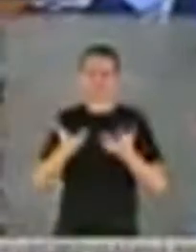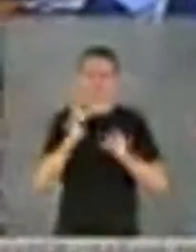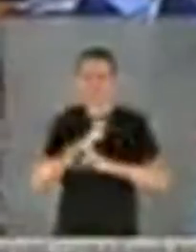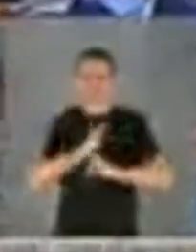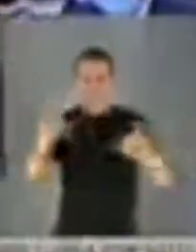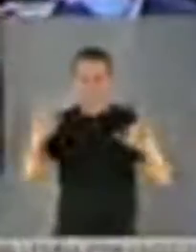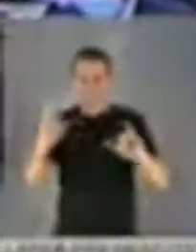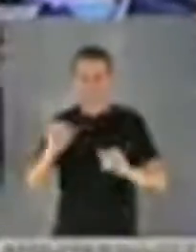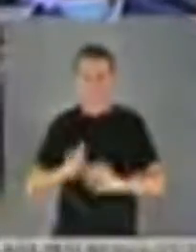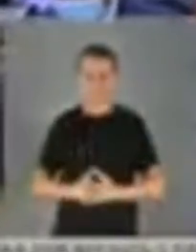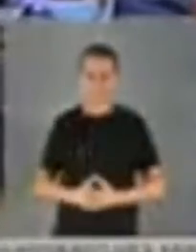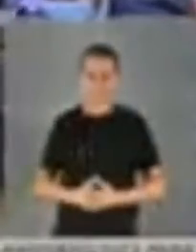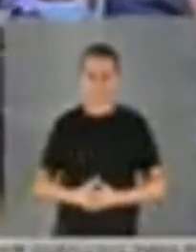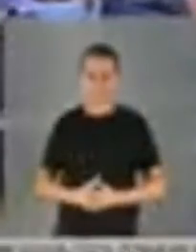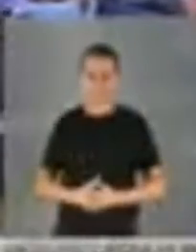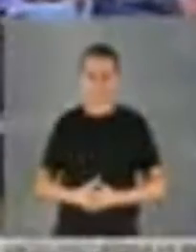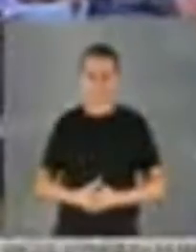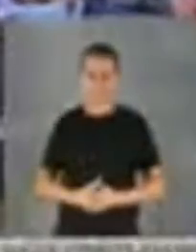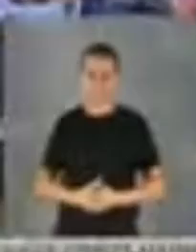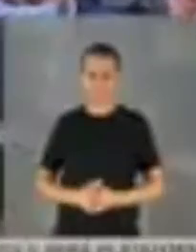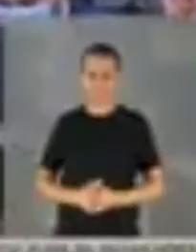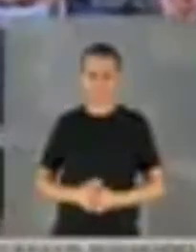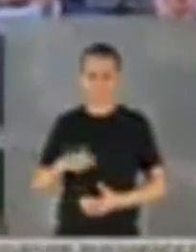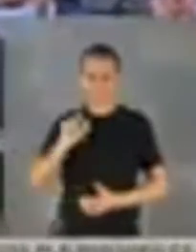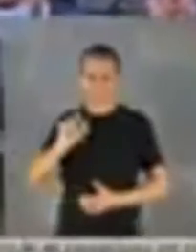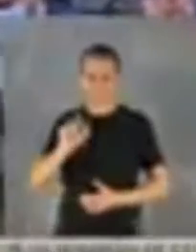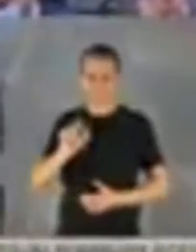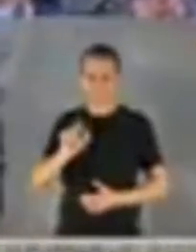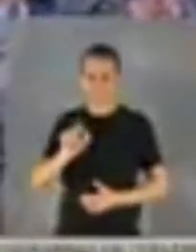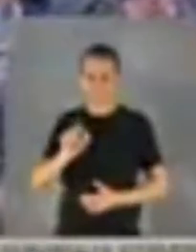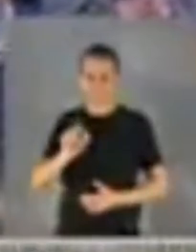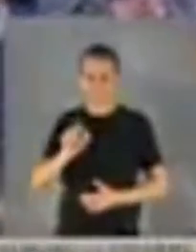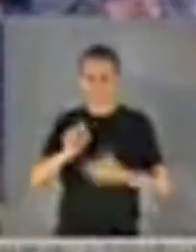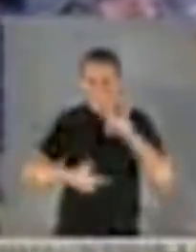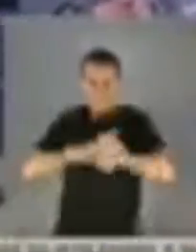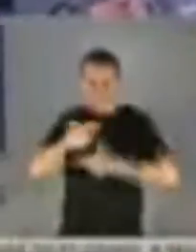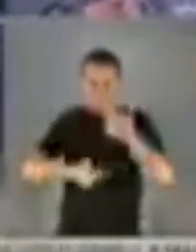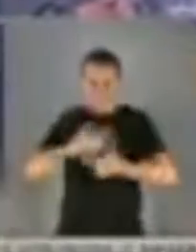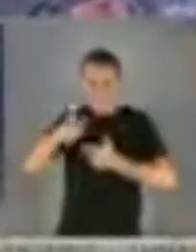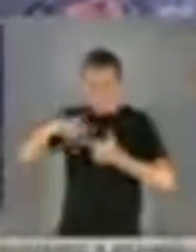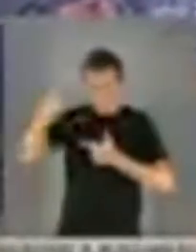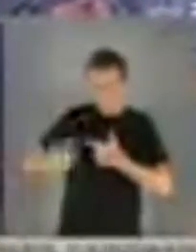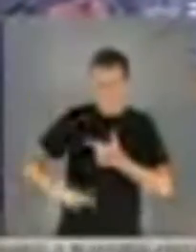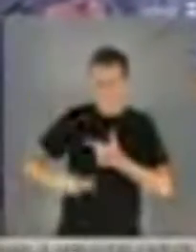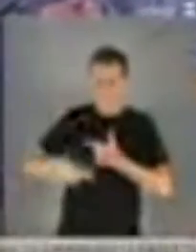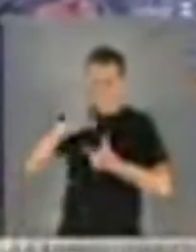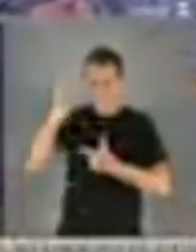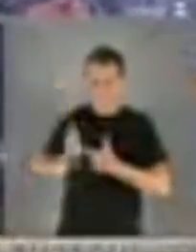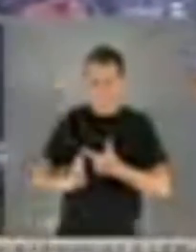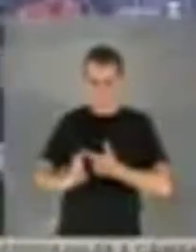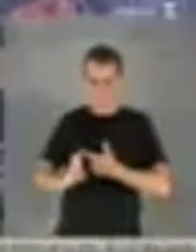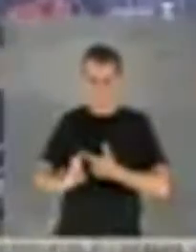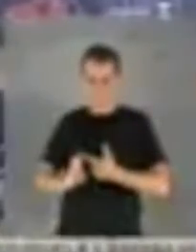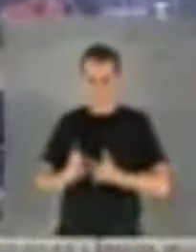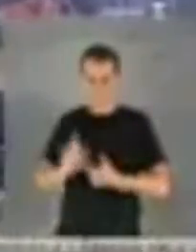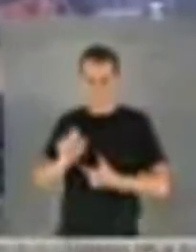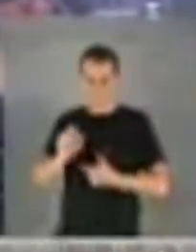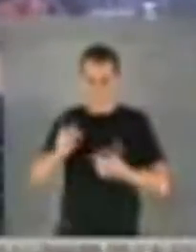dizer que a demanda da sociedade hoje, do país, eu